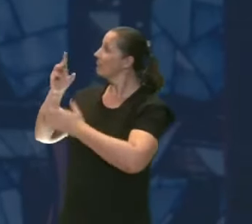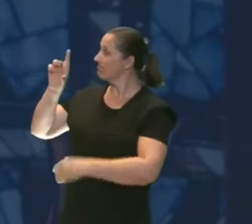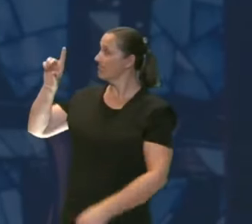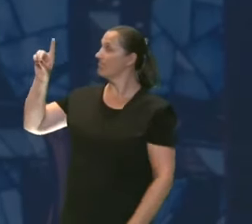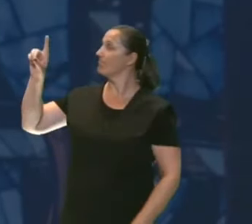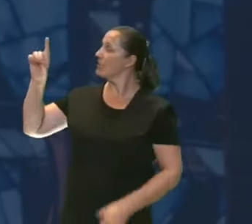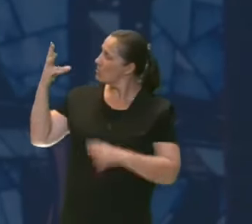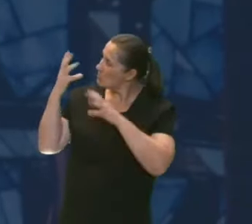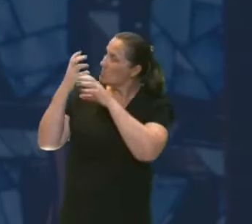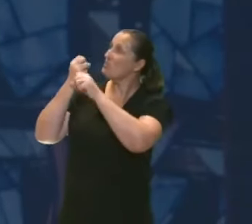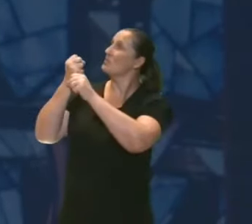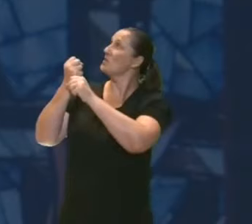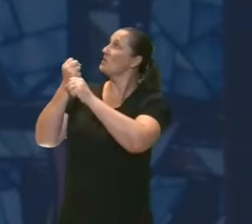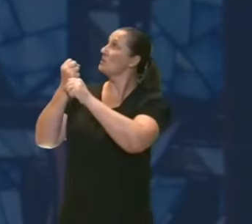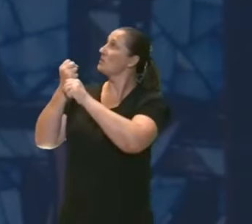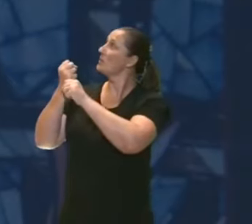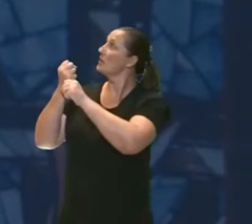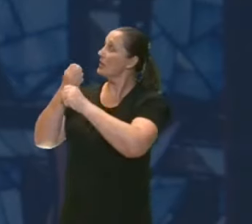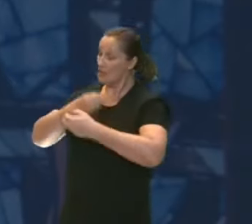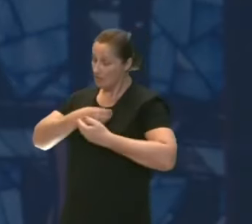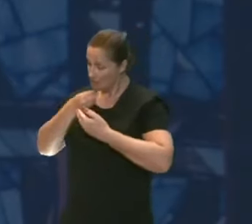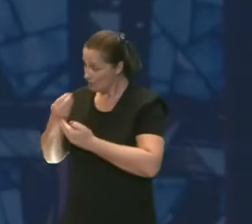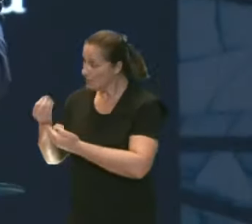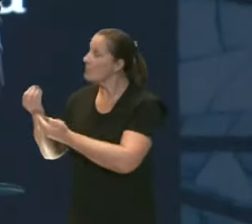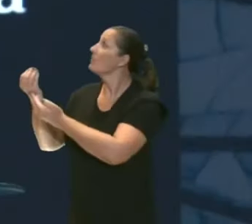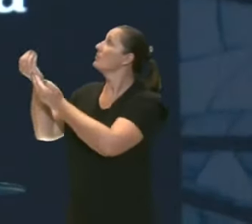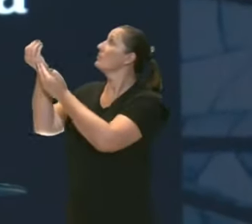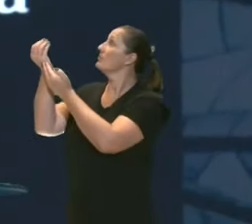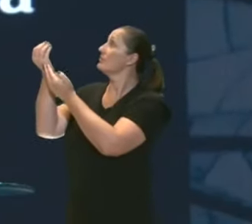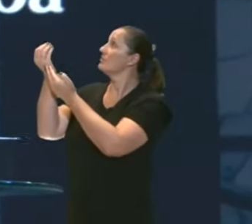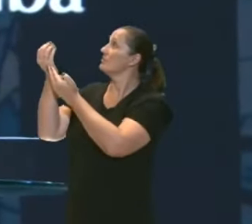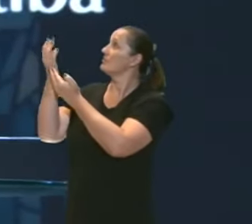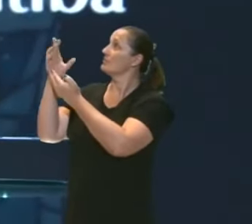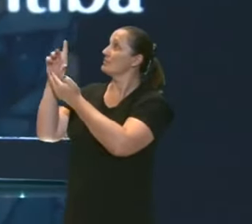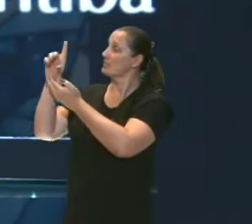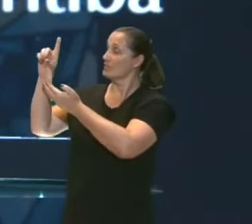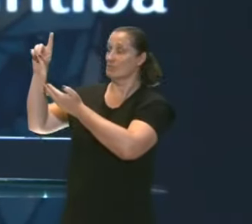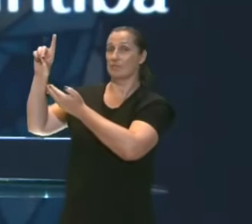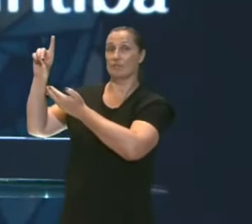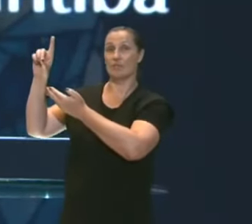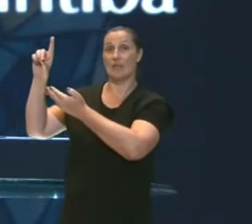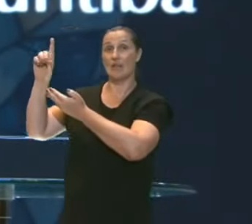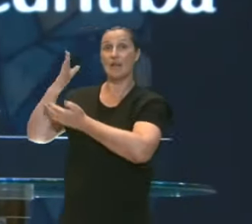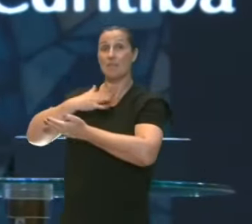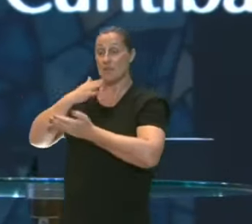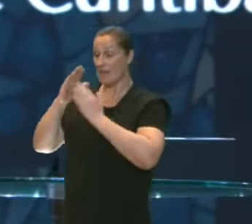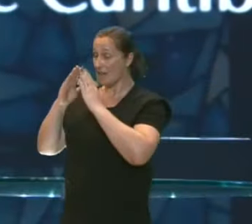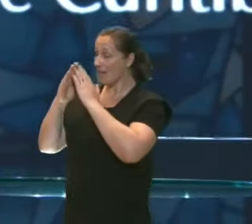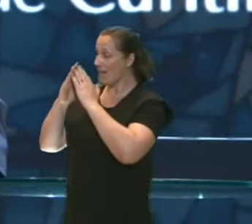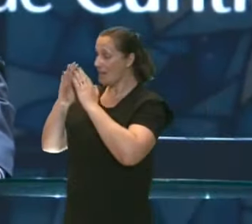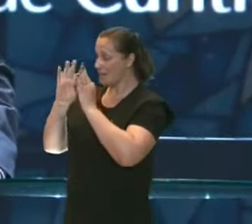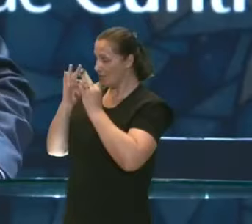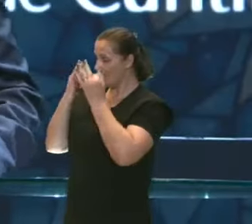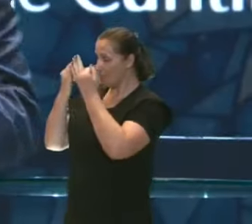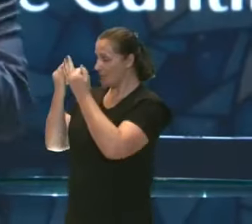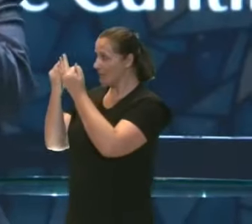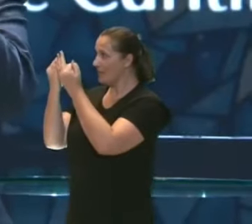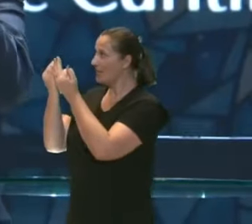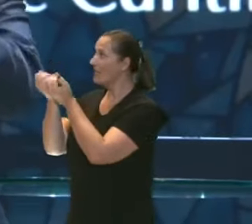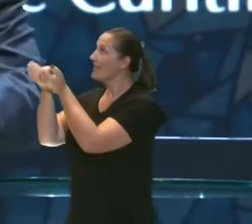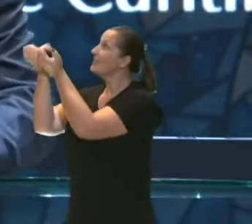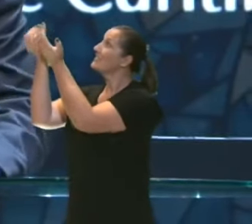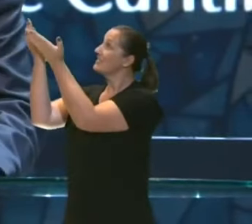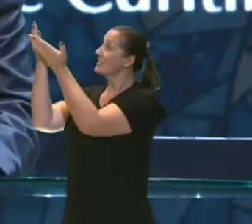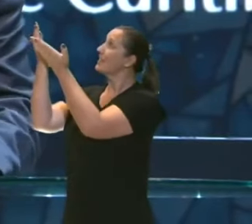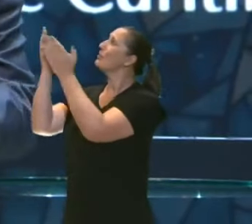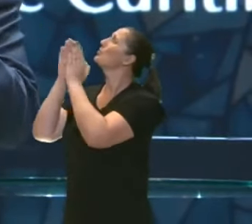Eu confio a minha vida ao Senhor. Eu confio a minha casa ao Senhor. Os meus queridos, o Senhor